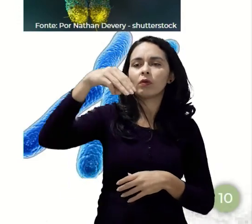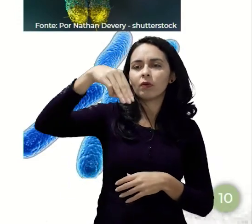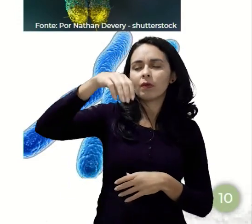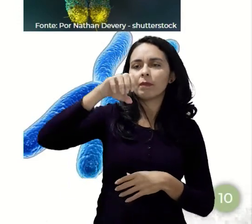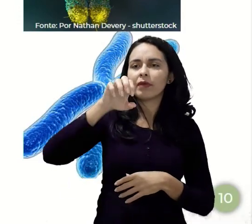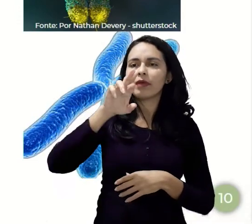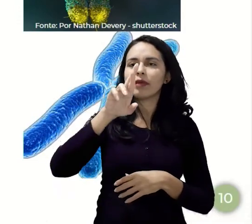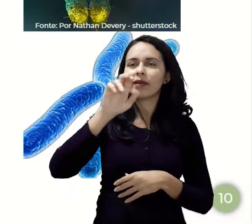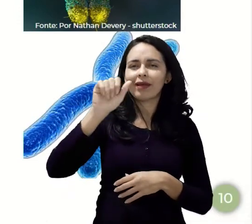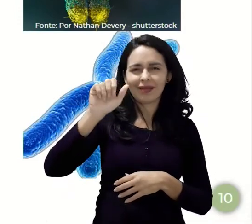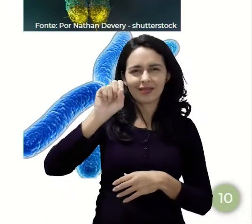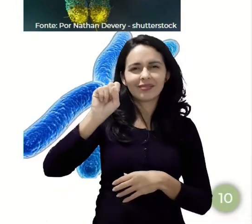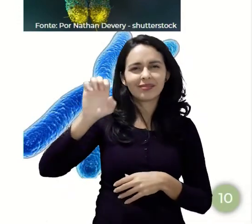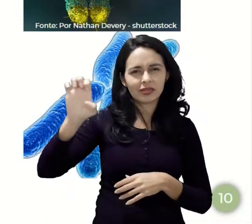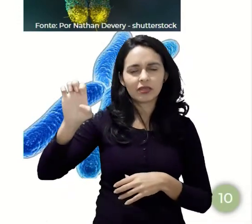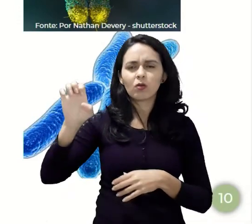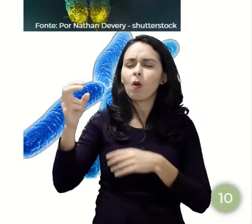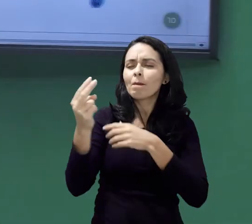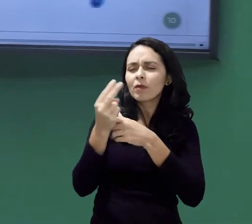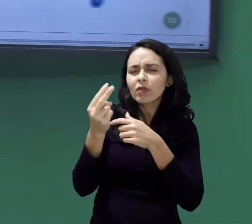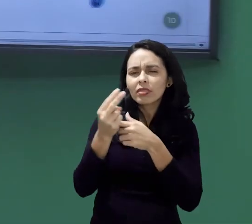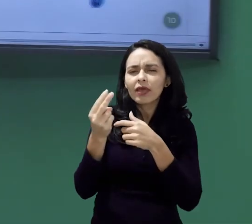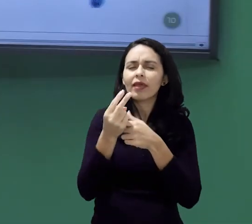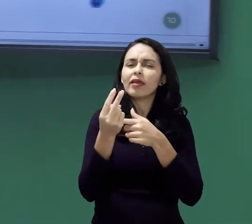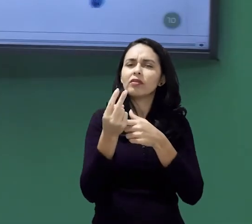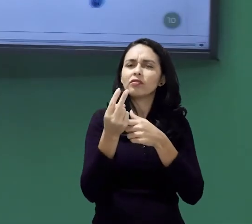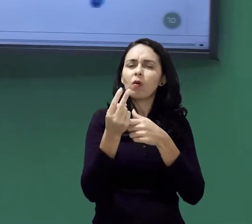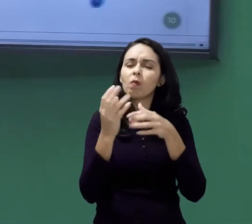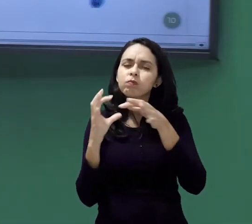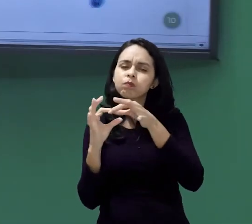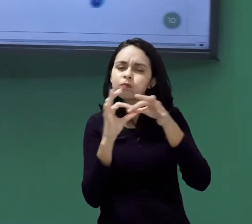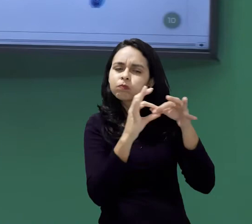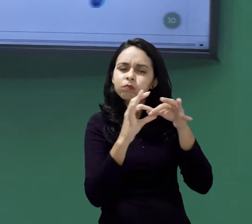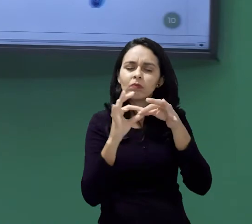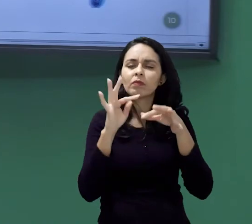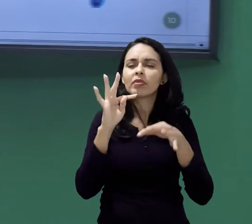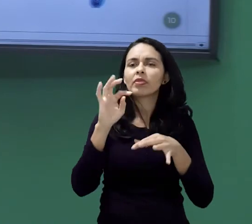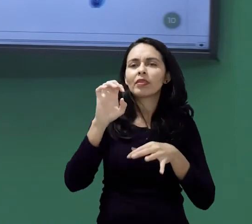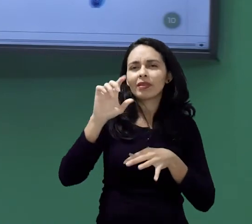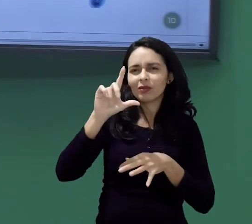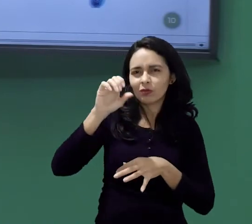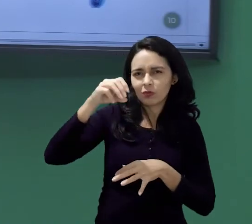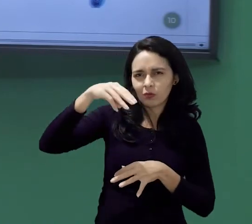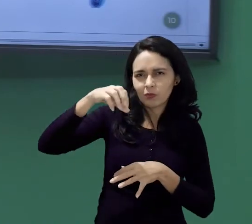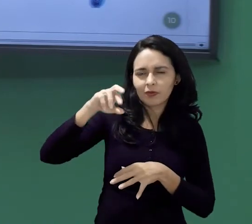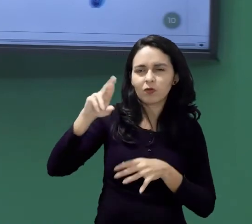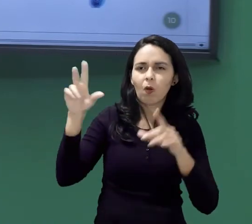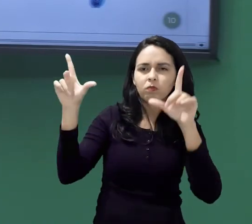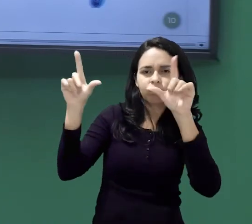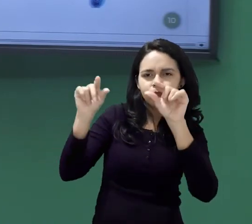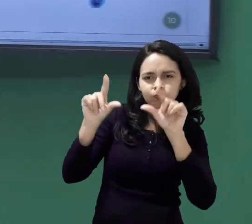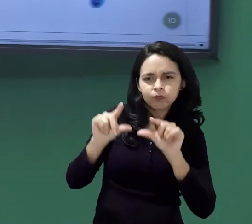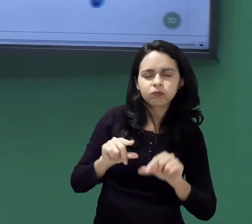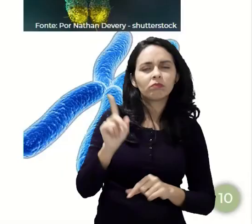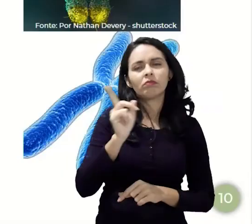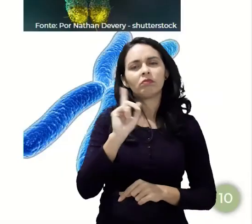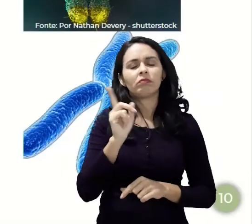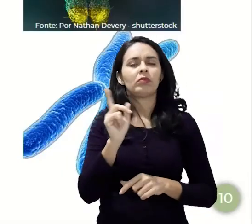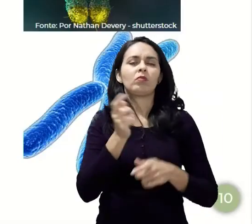faz que protege o telômero para que ele não venha ser desgastado tão rapidamente